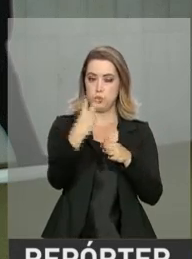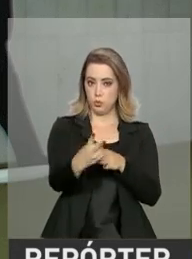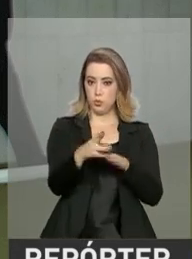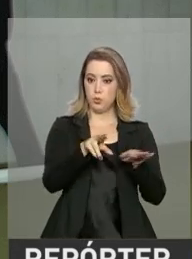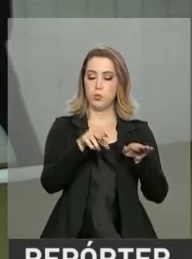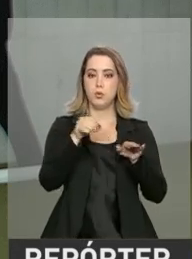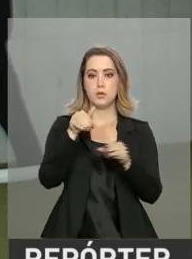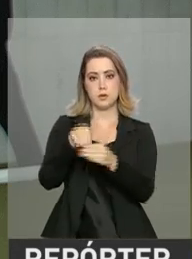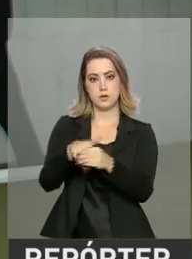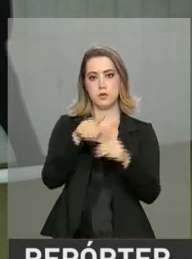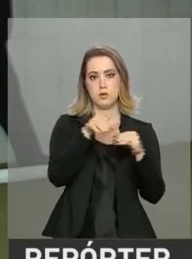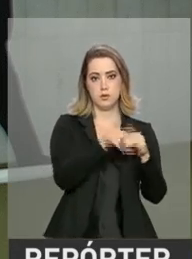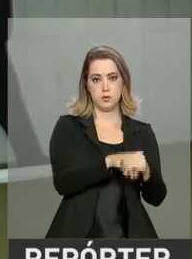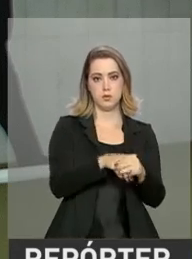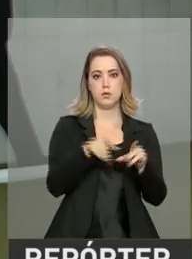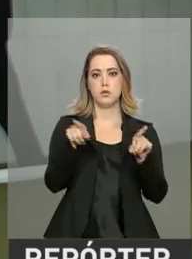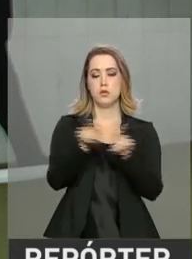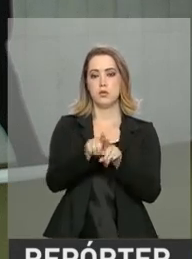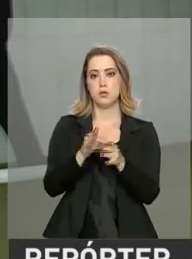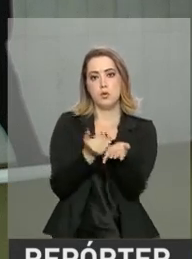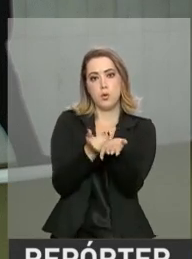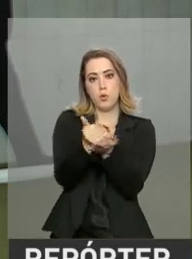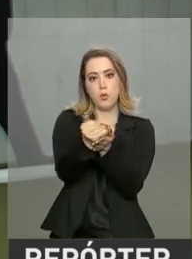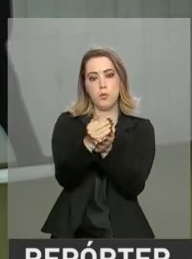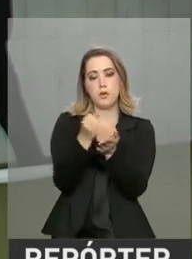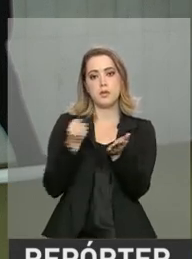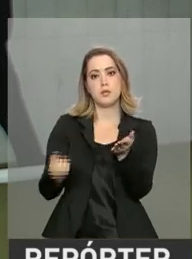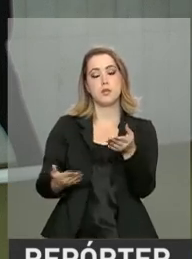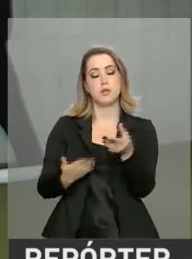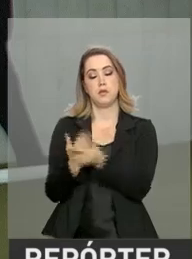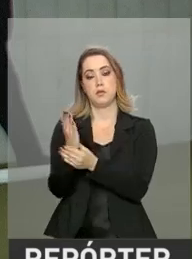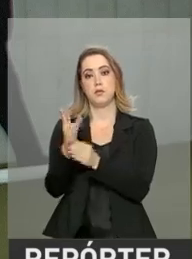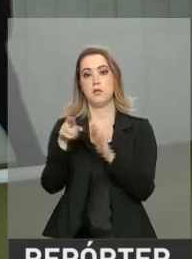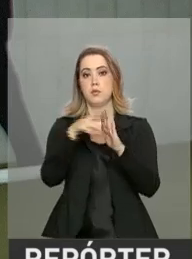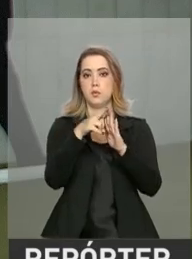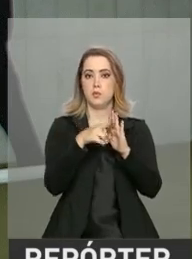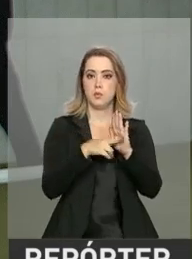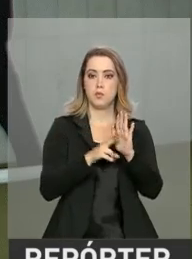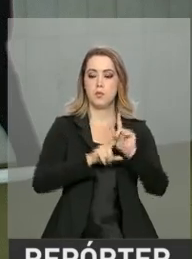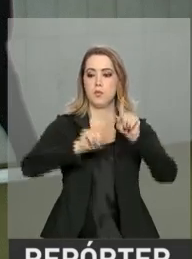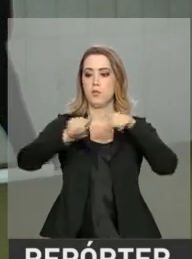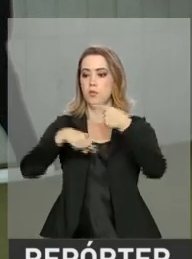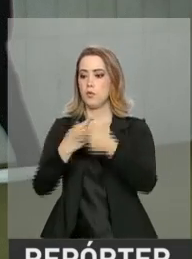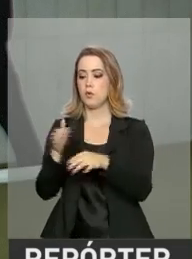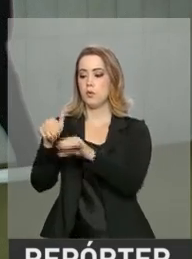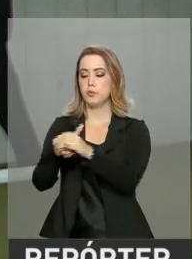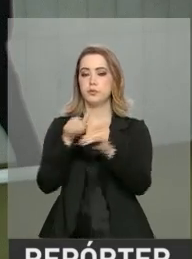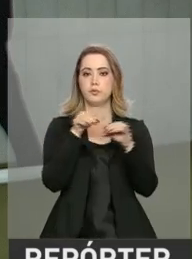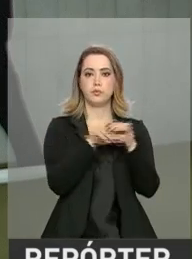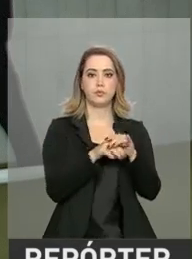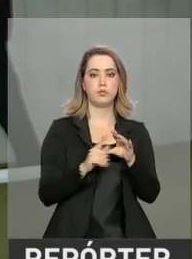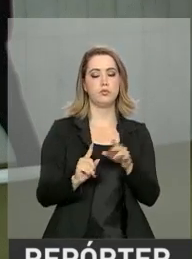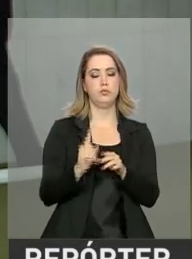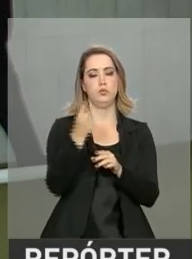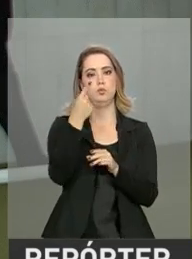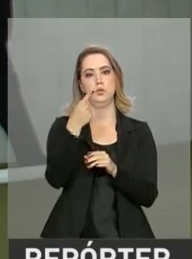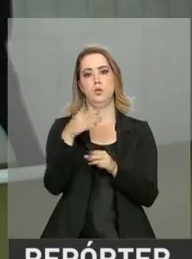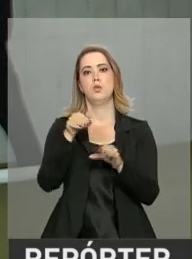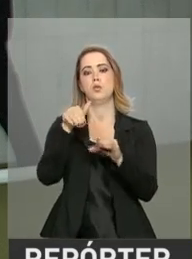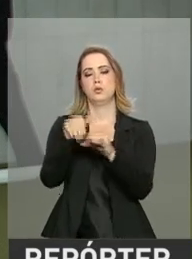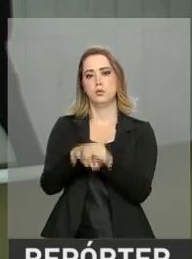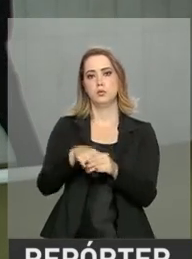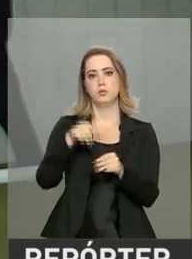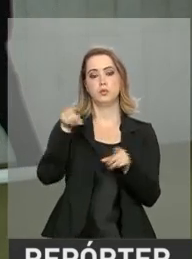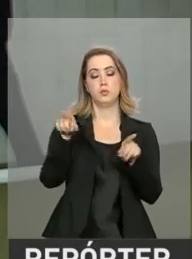deveriam ocorrer entre a aprovação do relatório na comissão especial e a votação em primeiro turno aqui no plenário